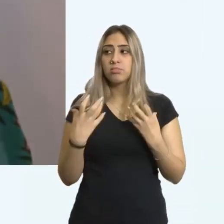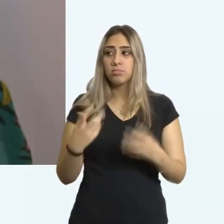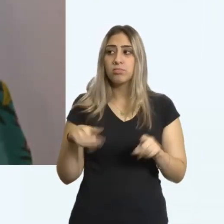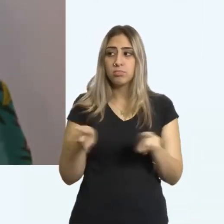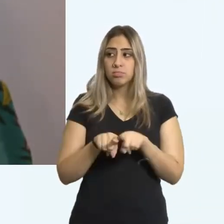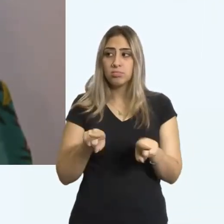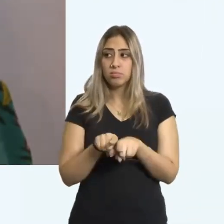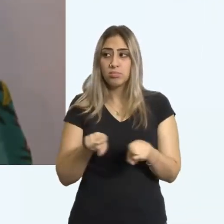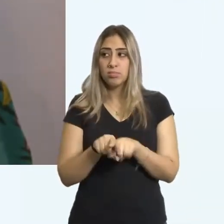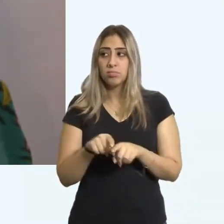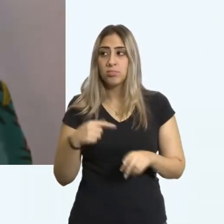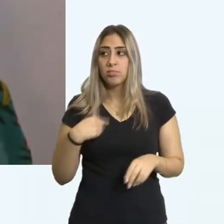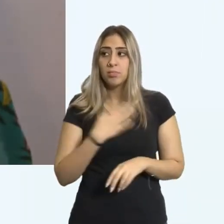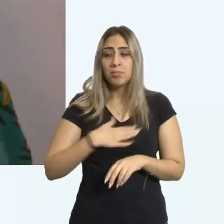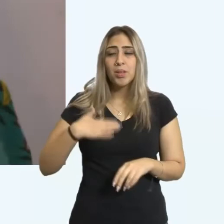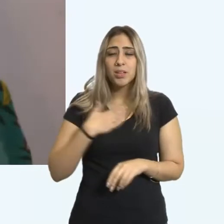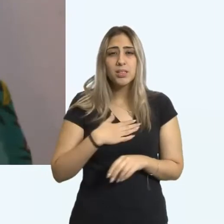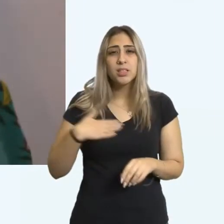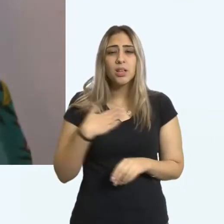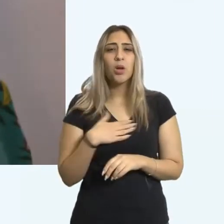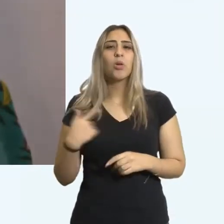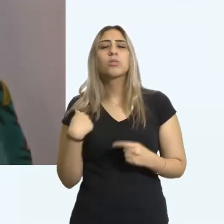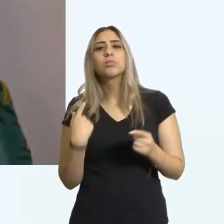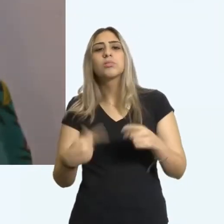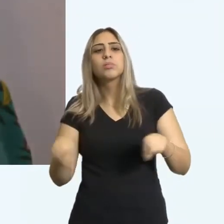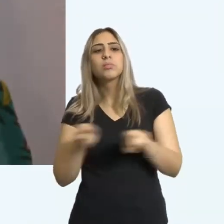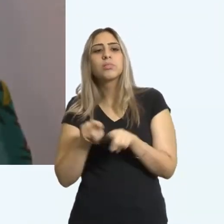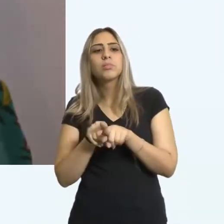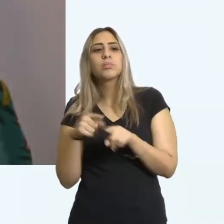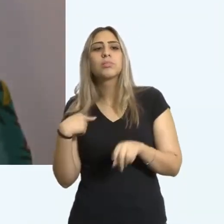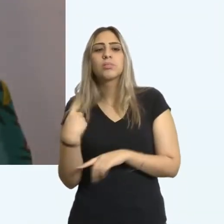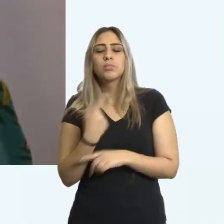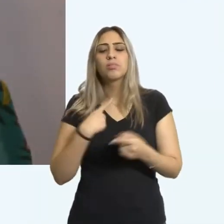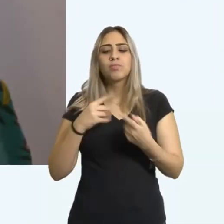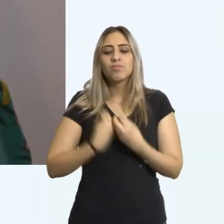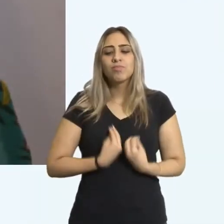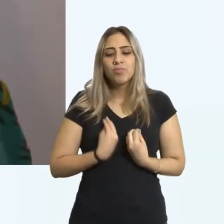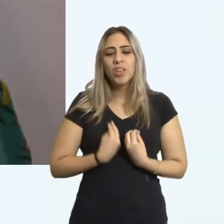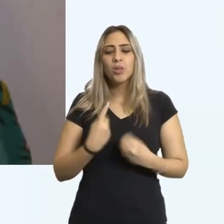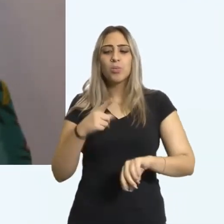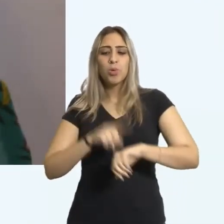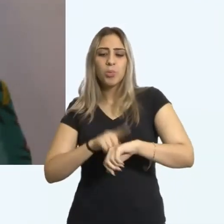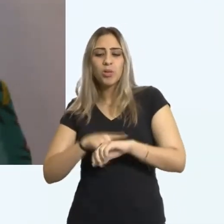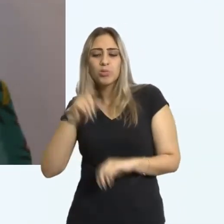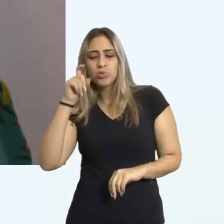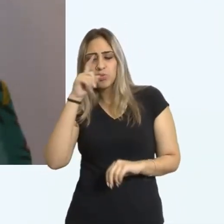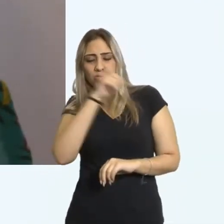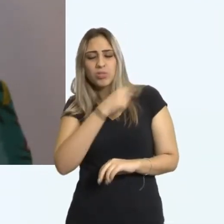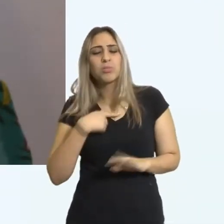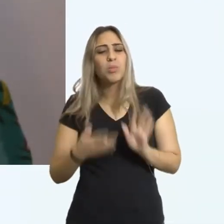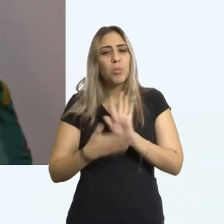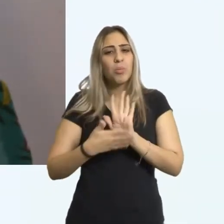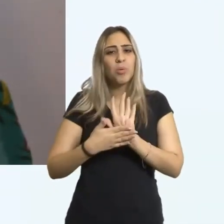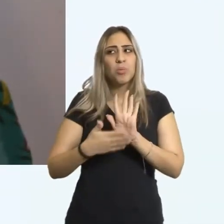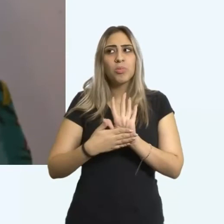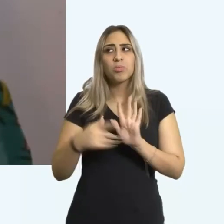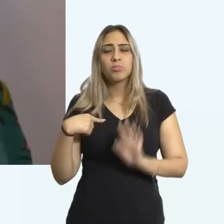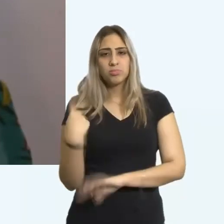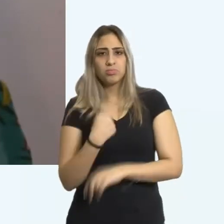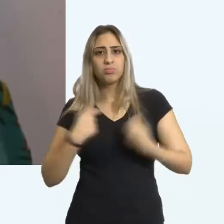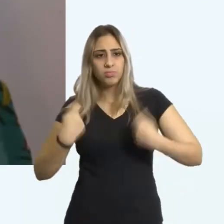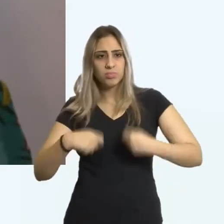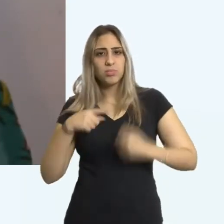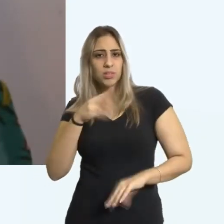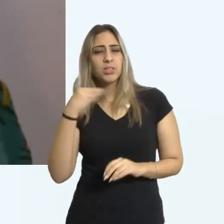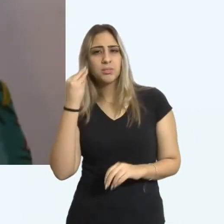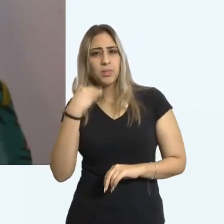também prazerosa porque nós estávamos vivendo um momento difícil então a proposta é aquele viciasse